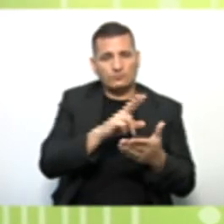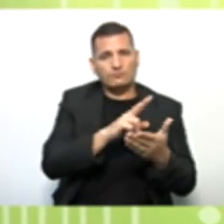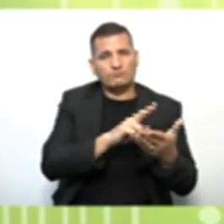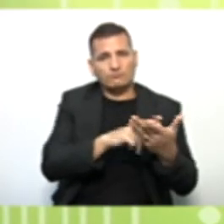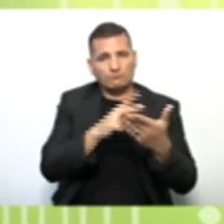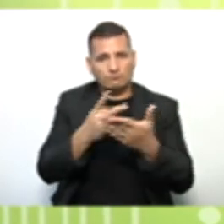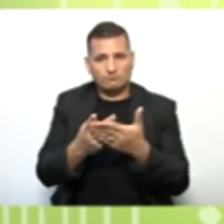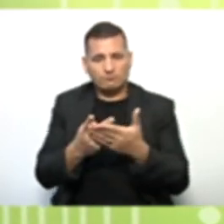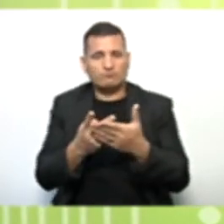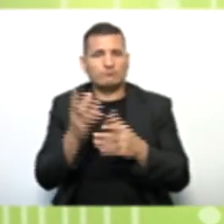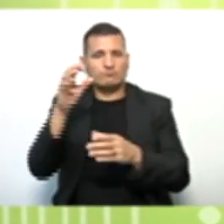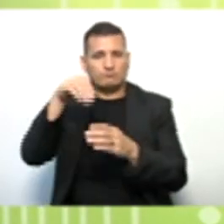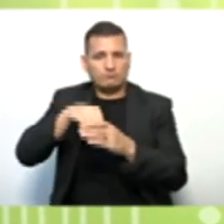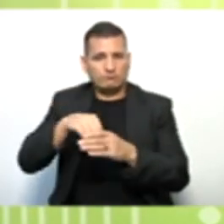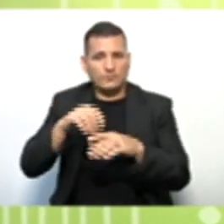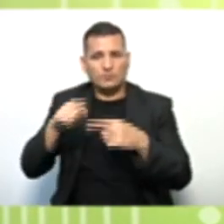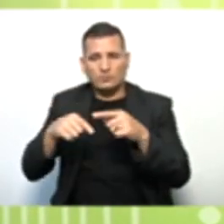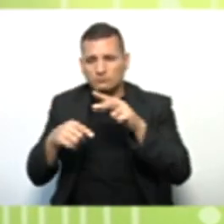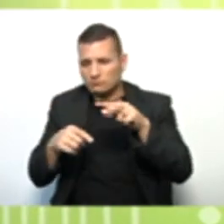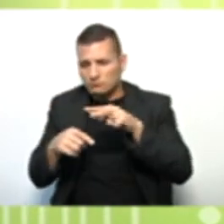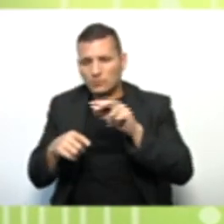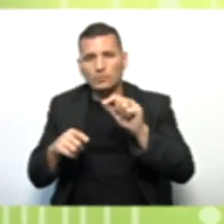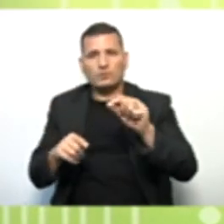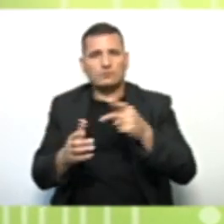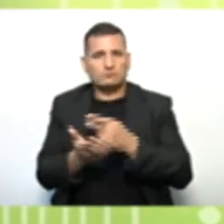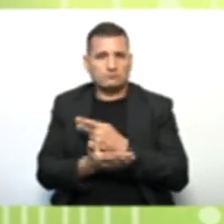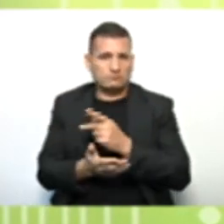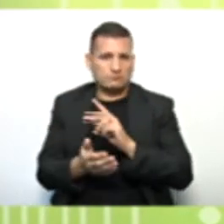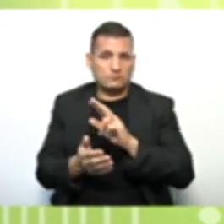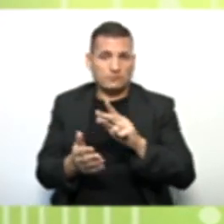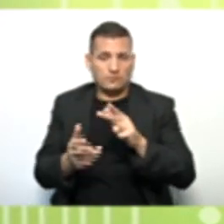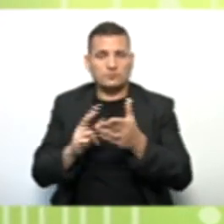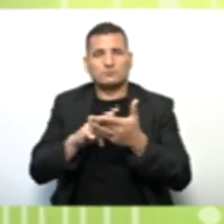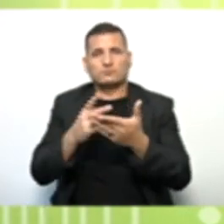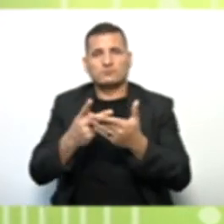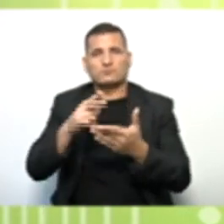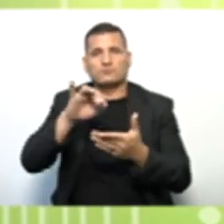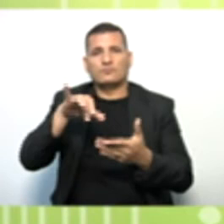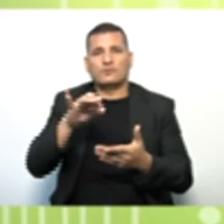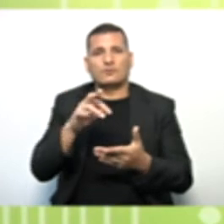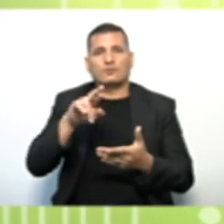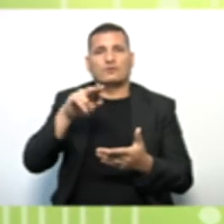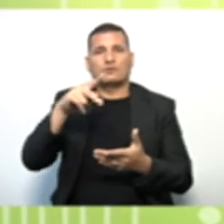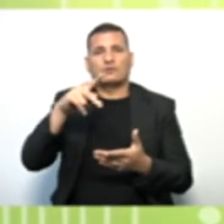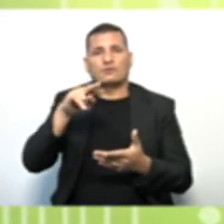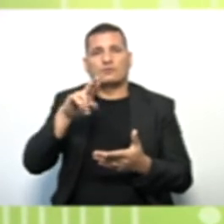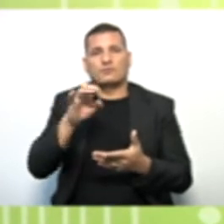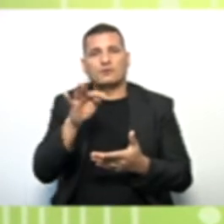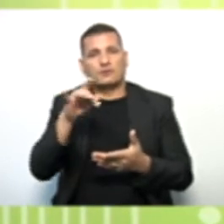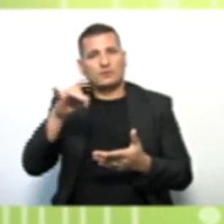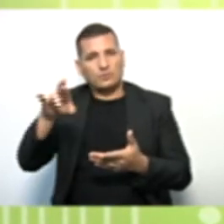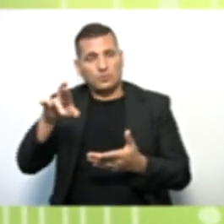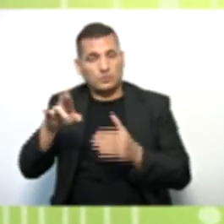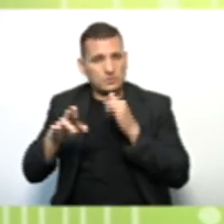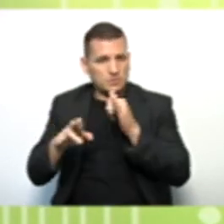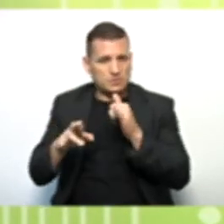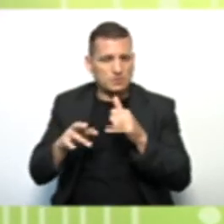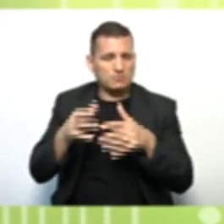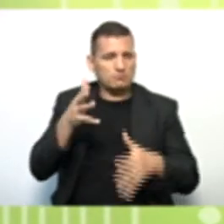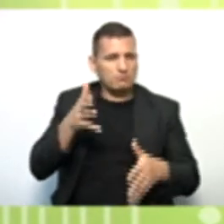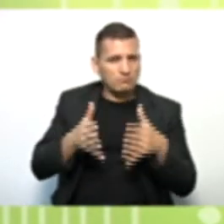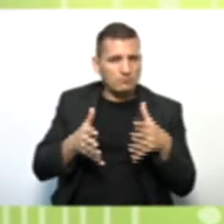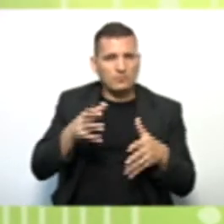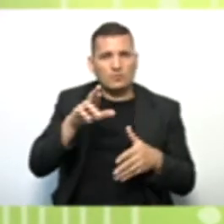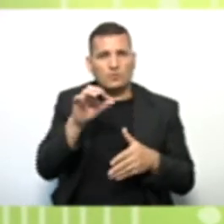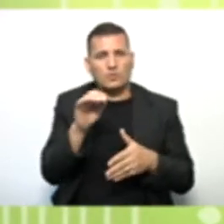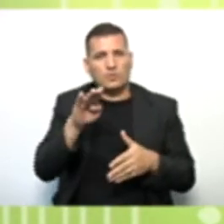na máquina, para depois você ver o que está acontecendo, tudo mais tal, diferente do interpretador. Tá? Quando a gente fala de robótica, se a gente fala de máquina, código de máquina, até